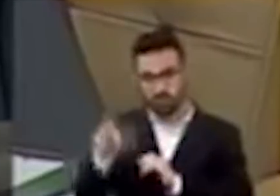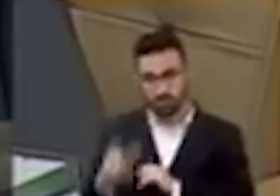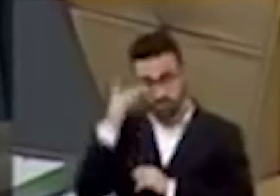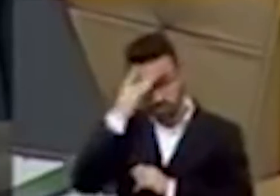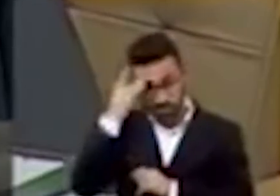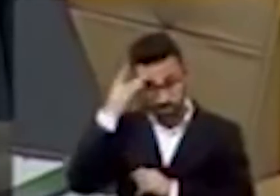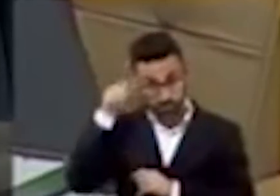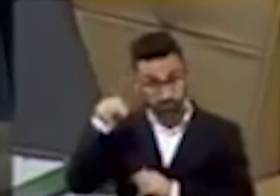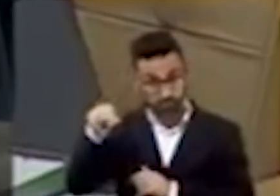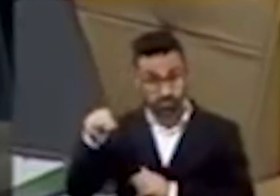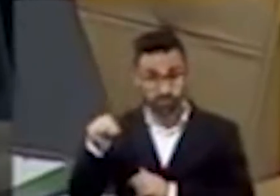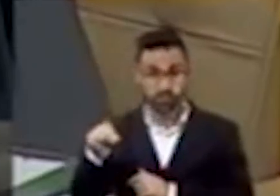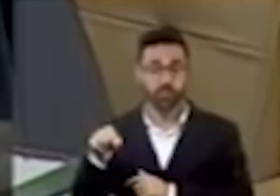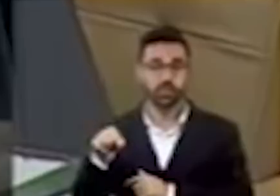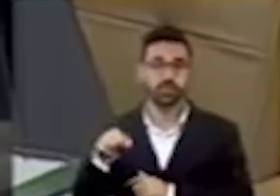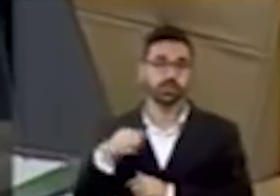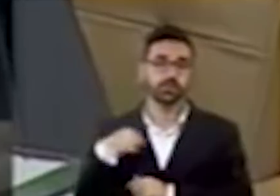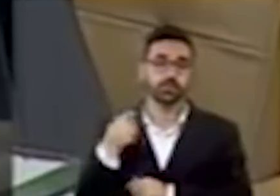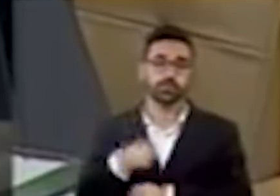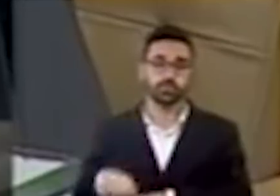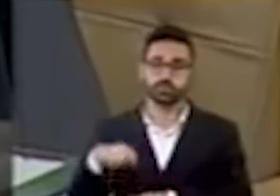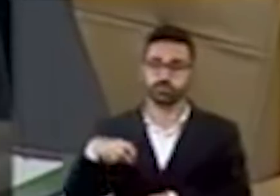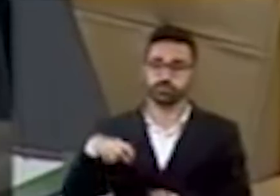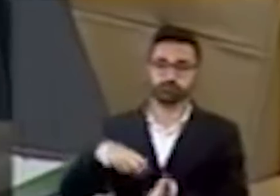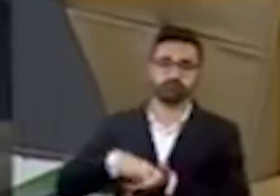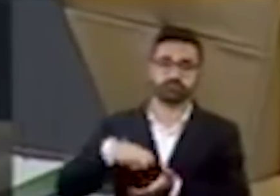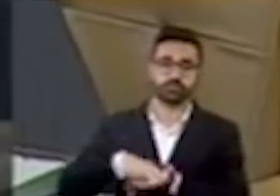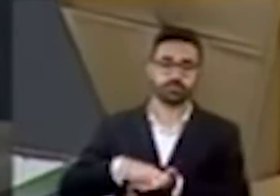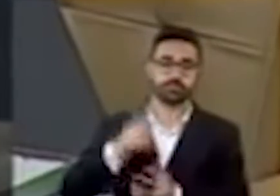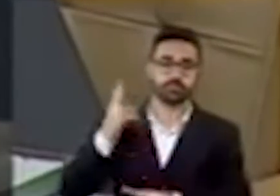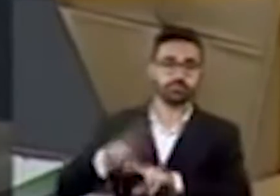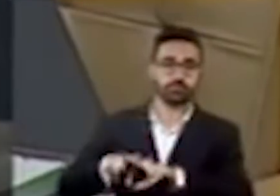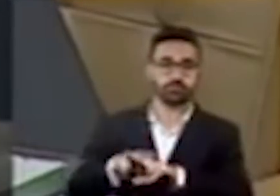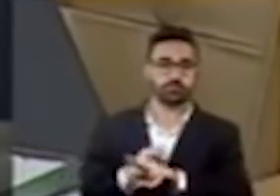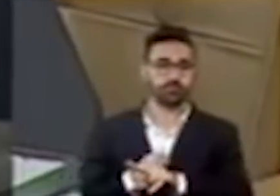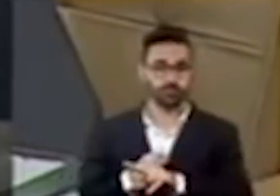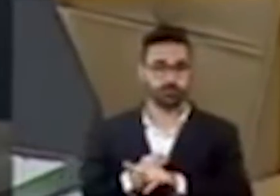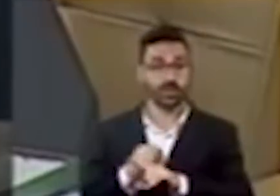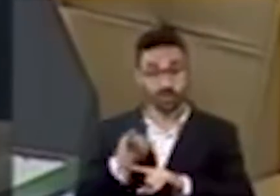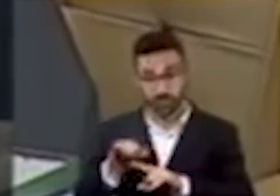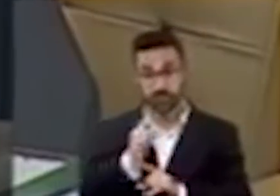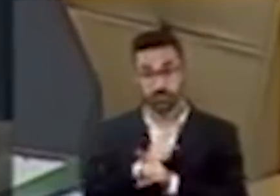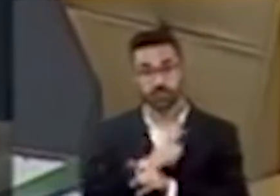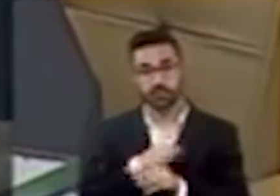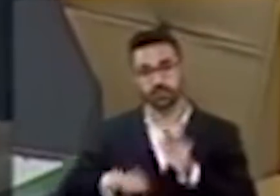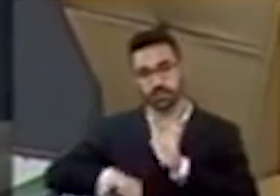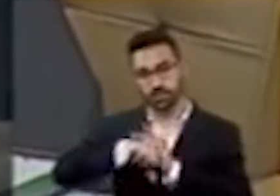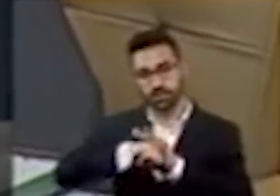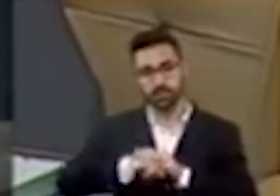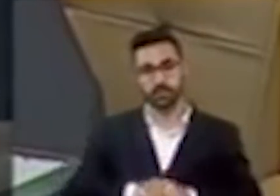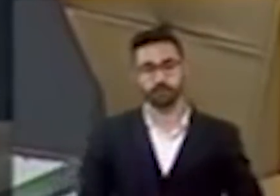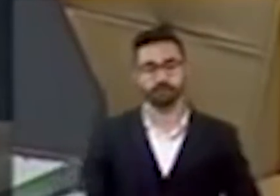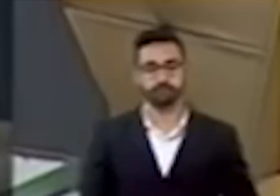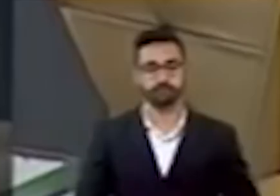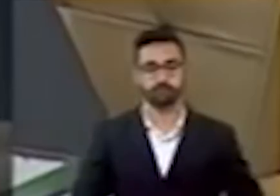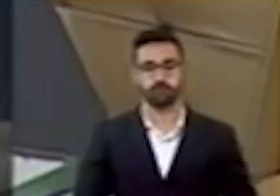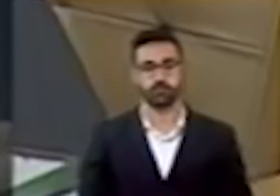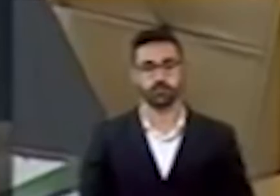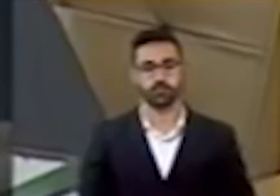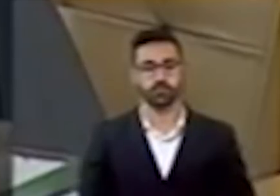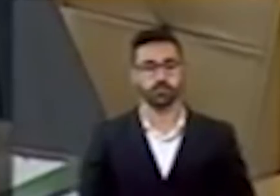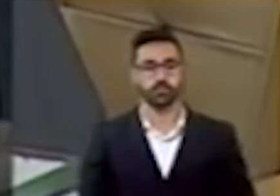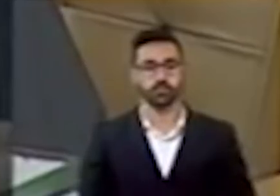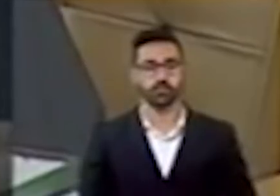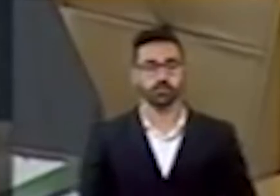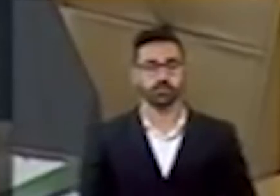ele é concedido da punição que a lei reserva para o crime por ele cometido. Implicitamente